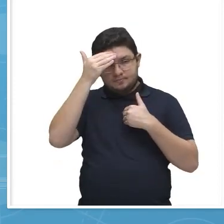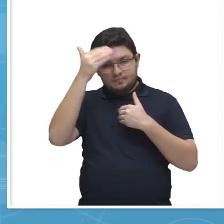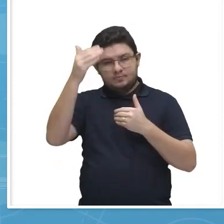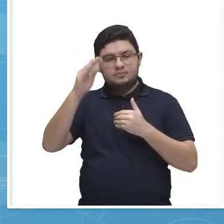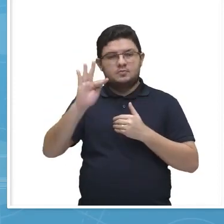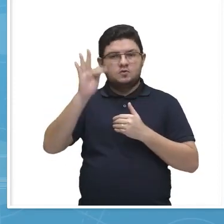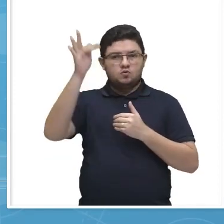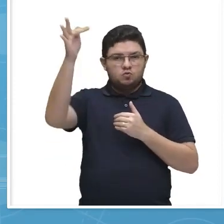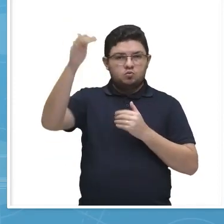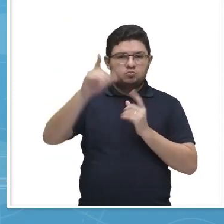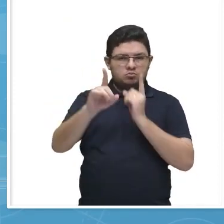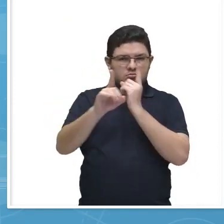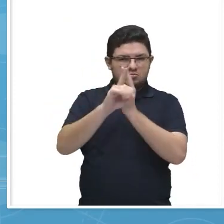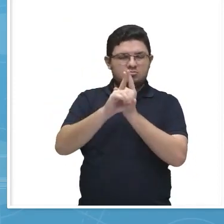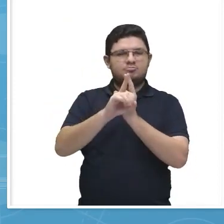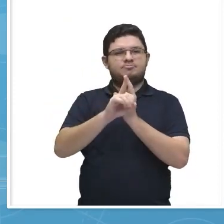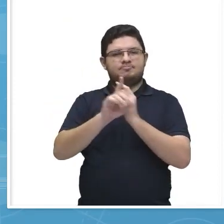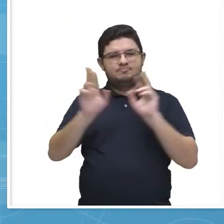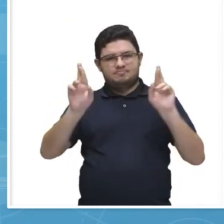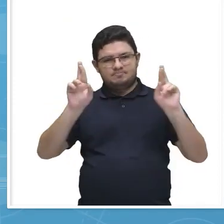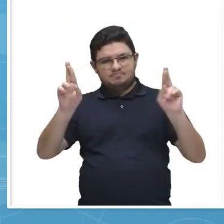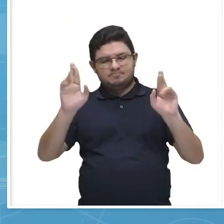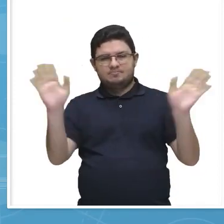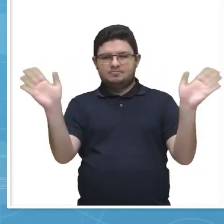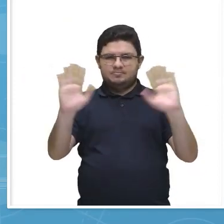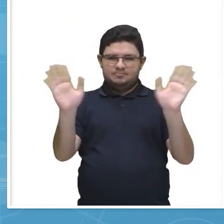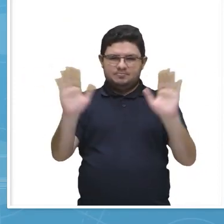encontrá-los em outra oportunidade. Até lá, gente. Tchau.